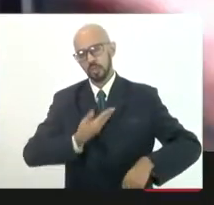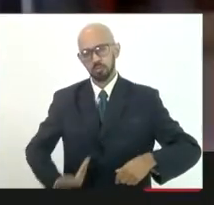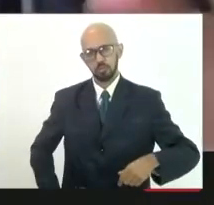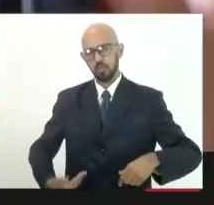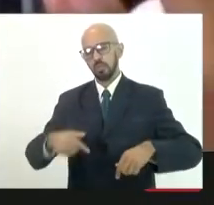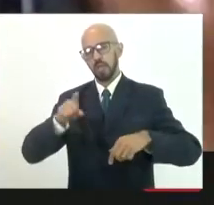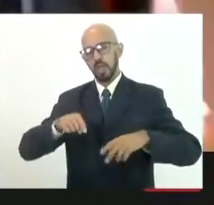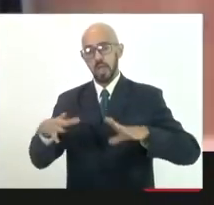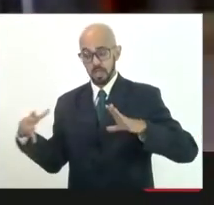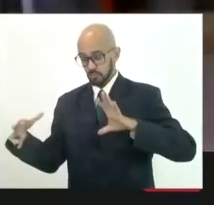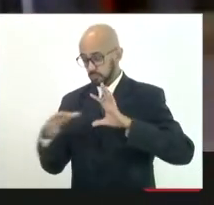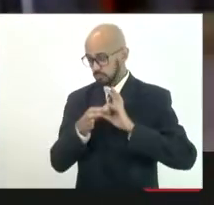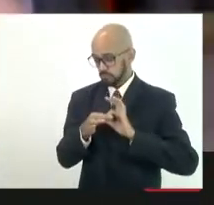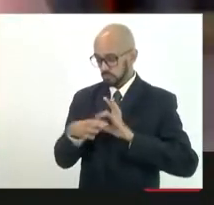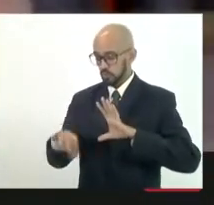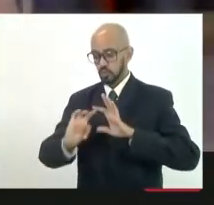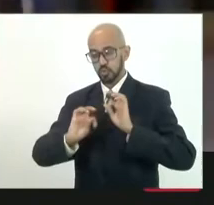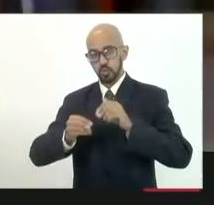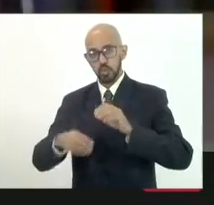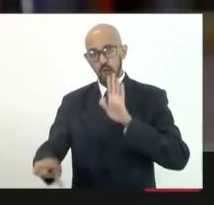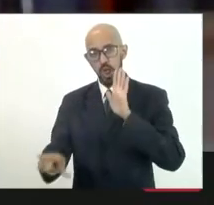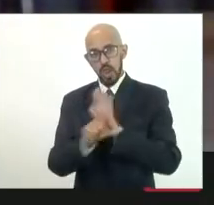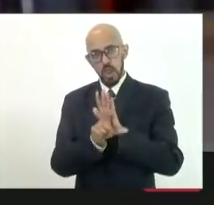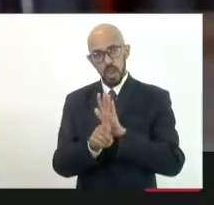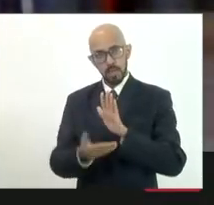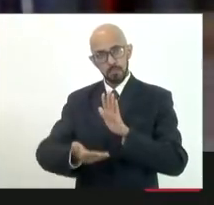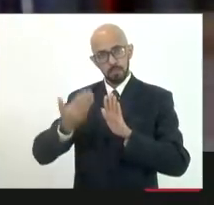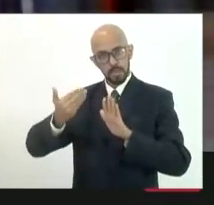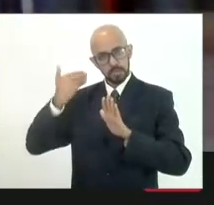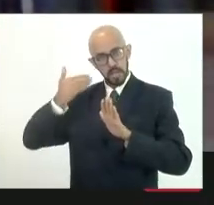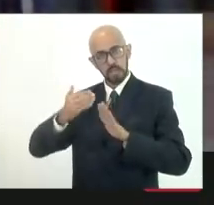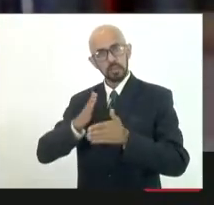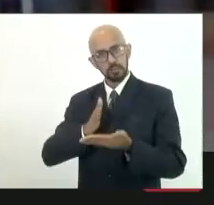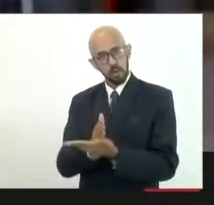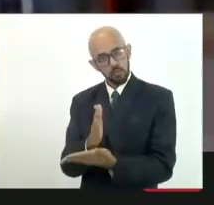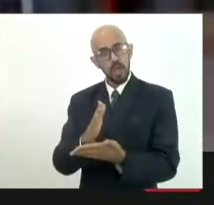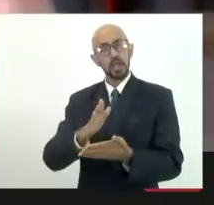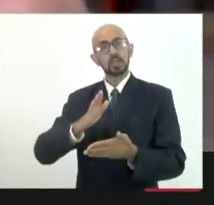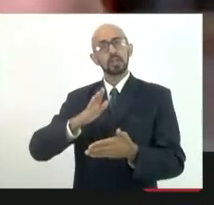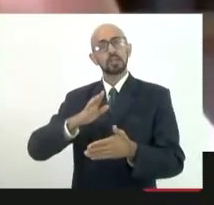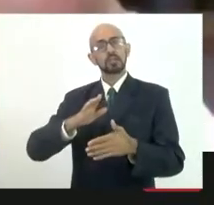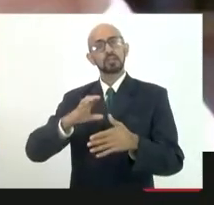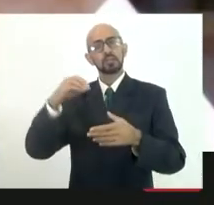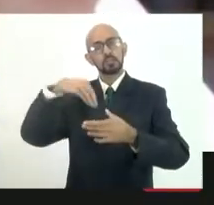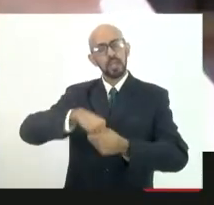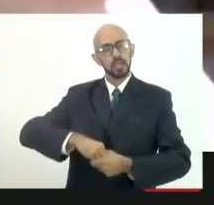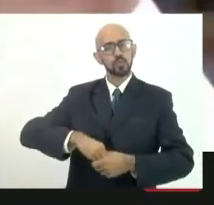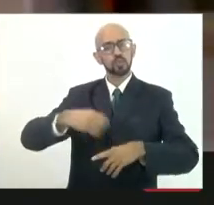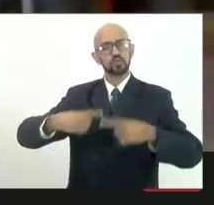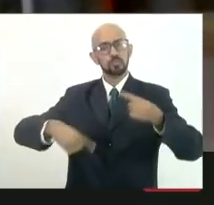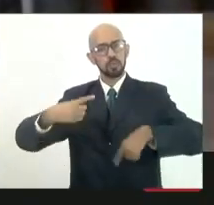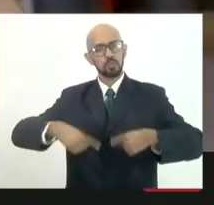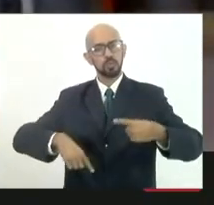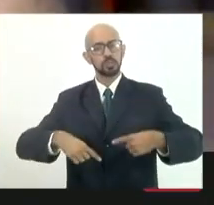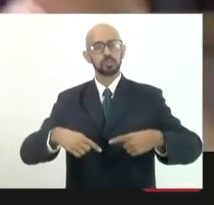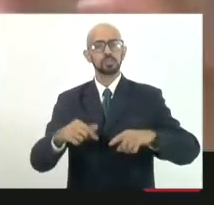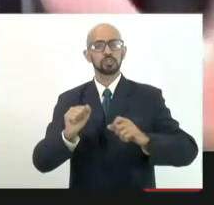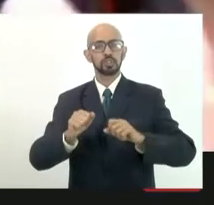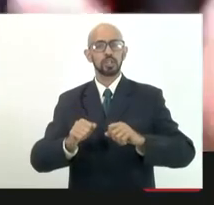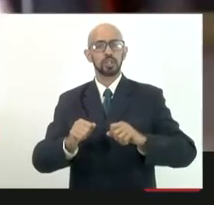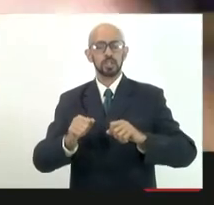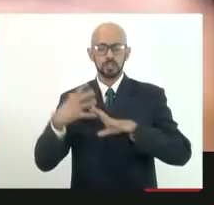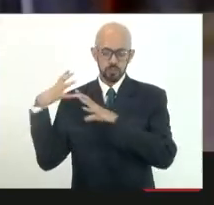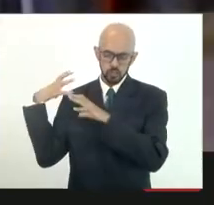integrar toda essa legislação dentro de uma perspectiva de uma política e atualizando todos